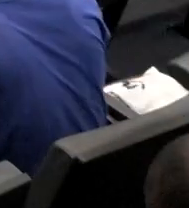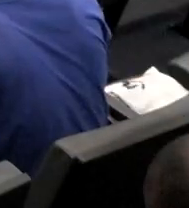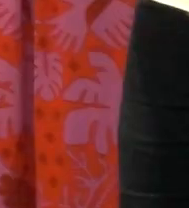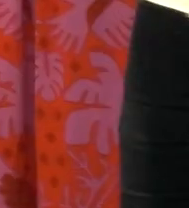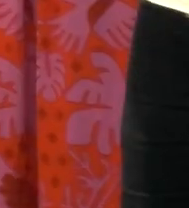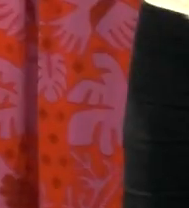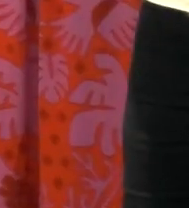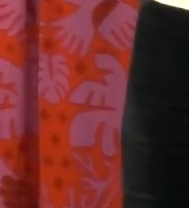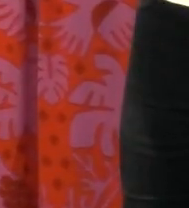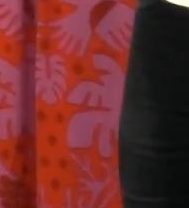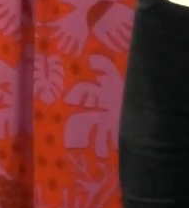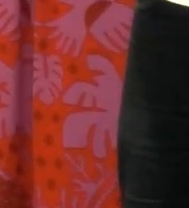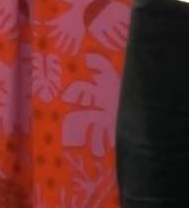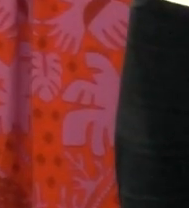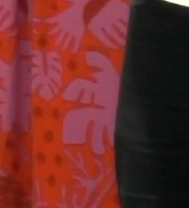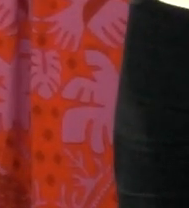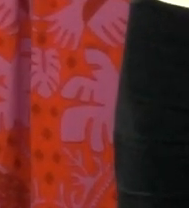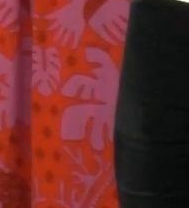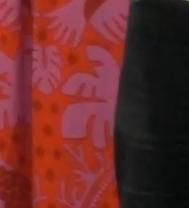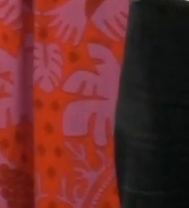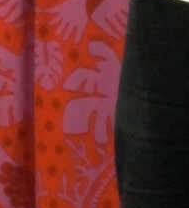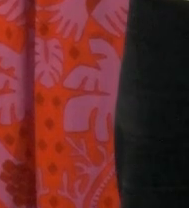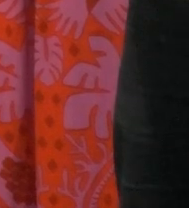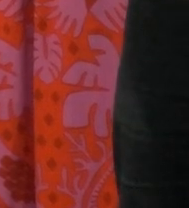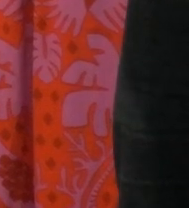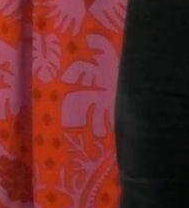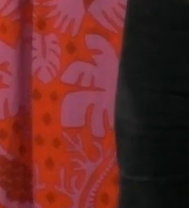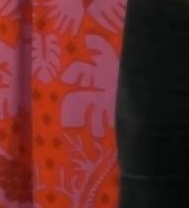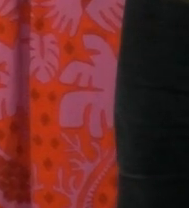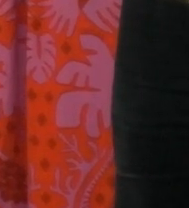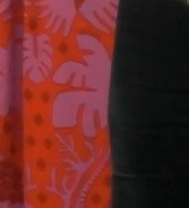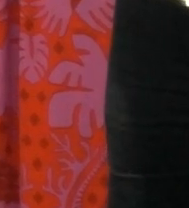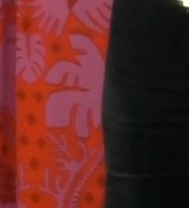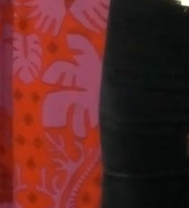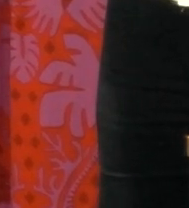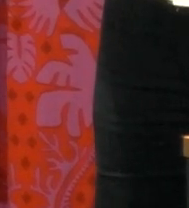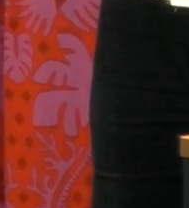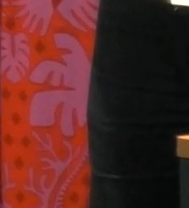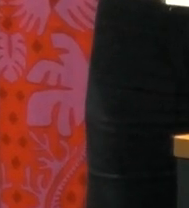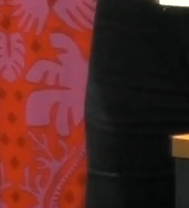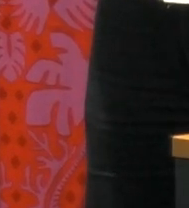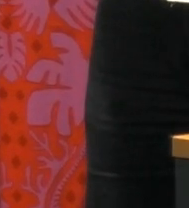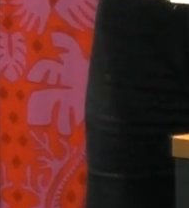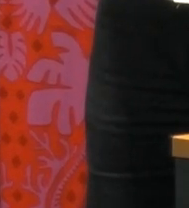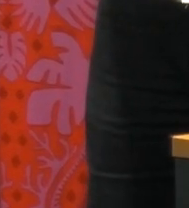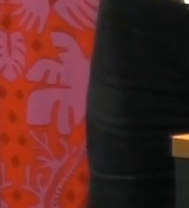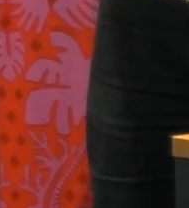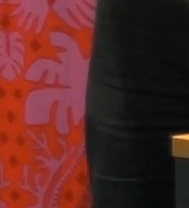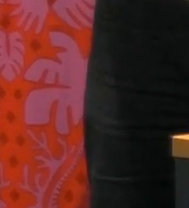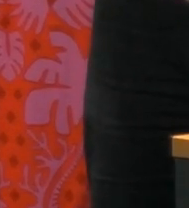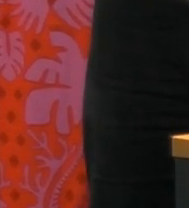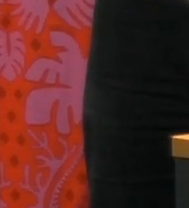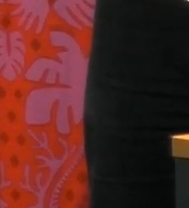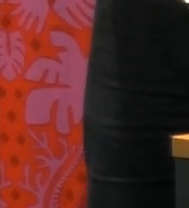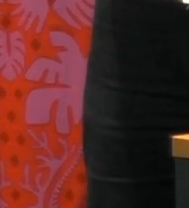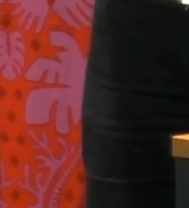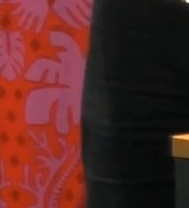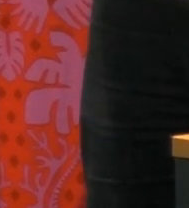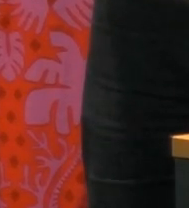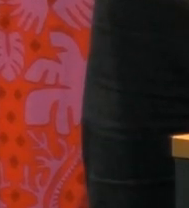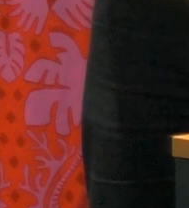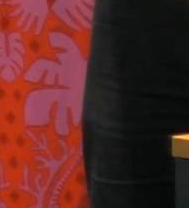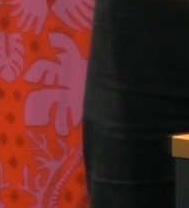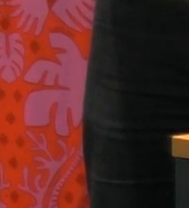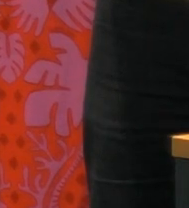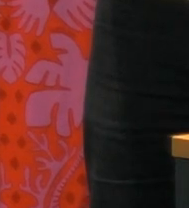tem 5 anos ele também é autista e eu assim gostaria de fazer uma pergunta porque eu muito ouvi de números né